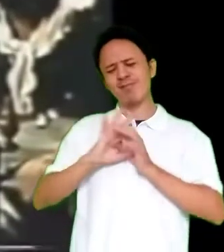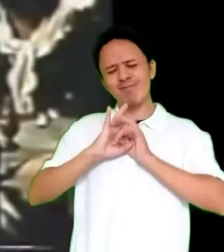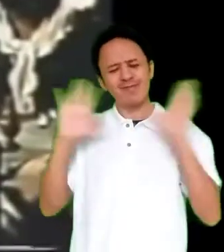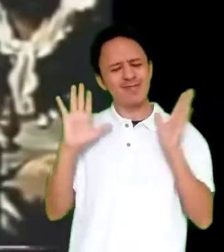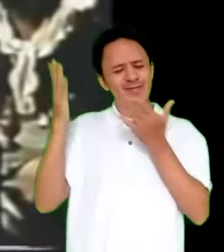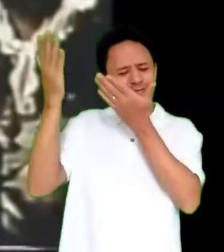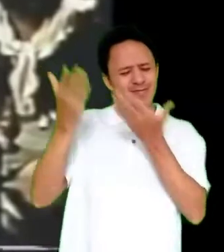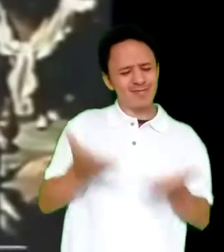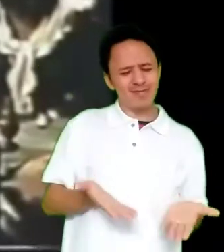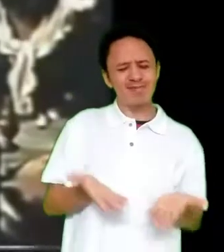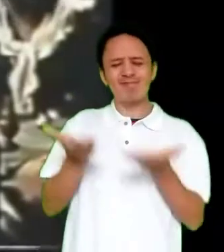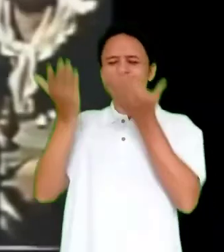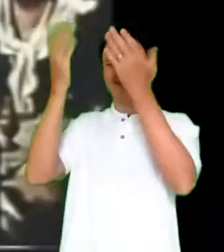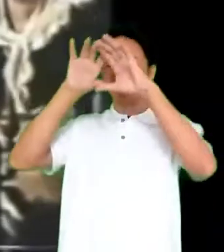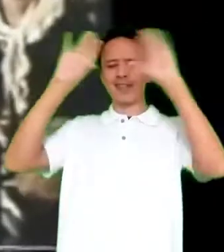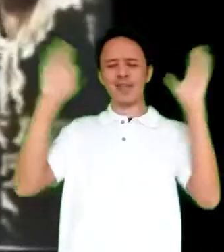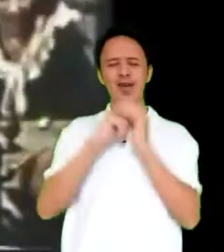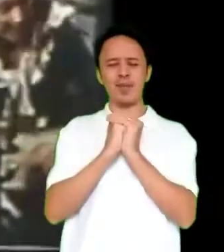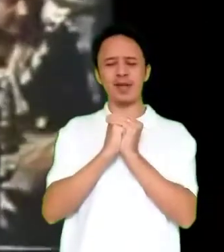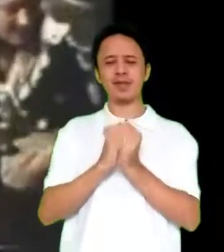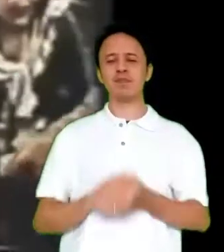com o vosso banquete no céu. Amém.